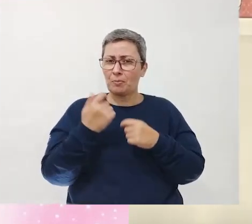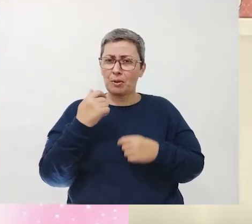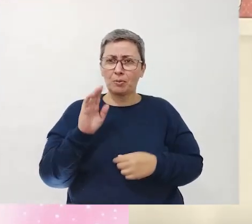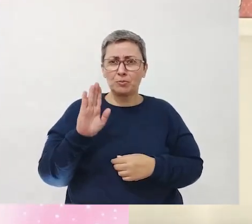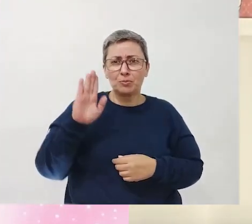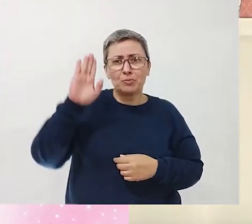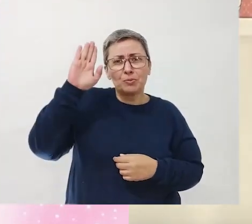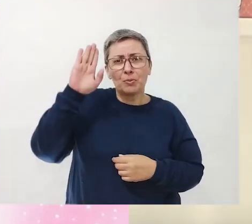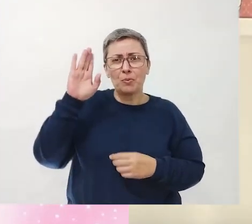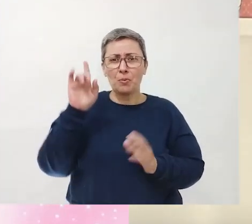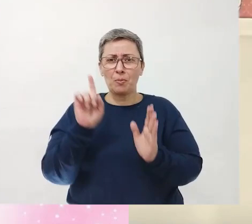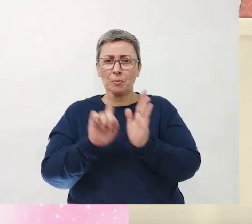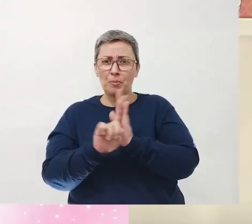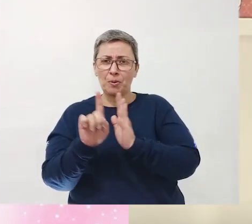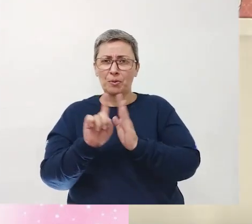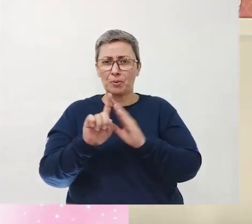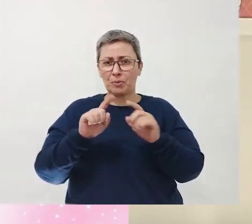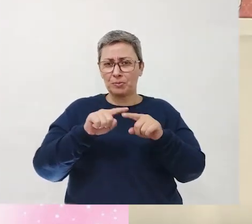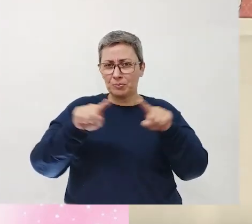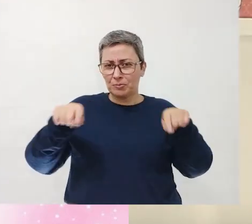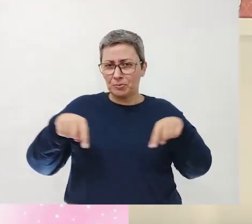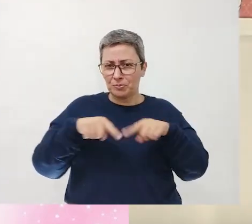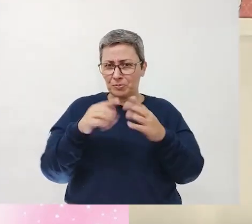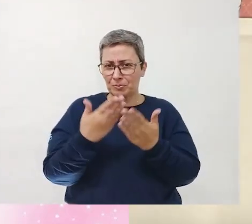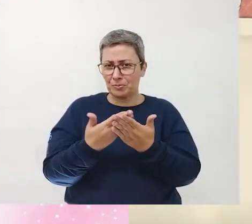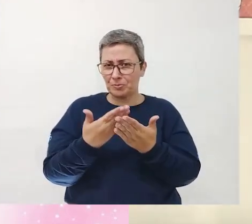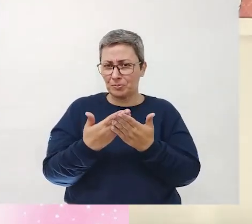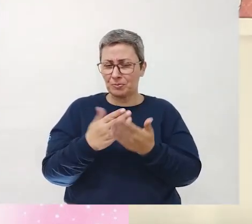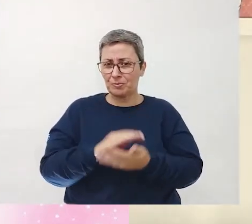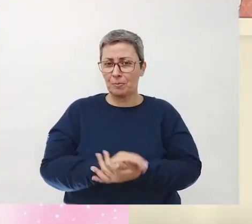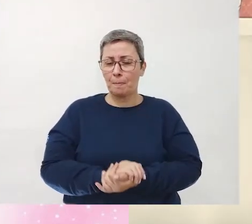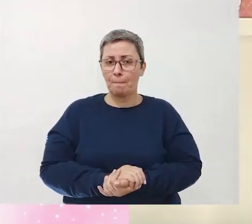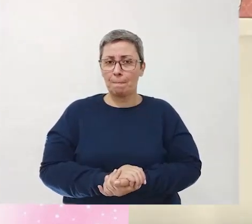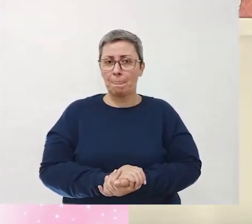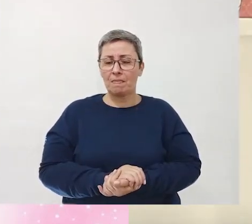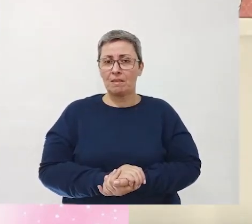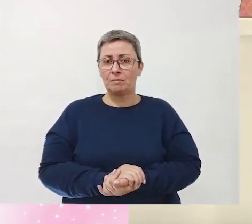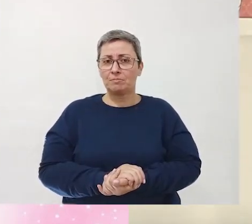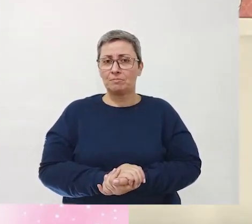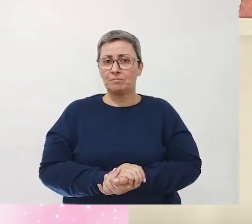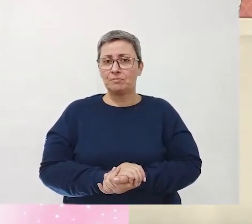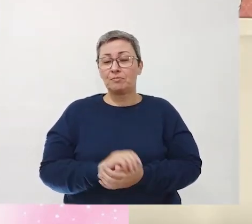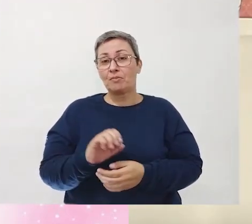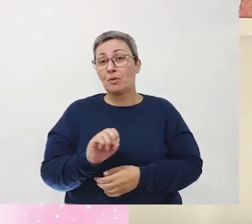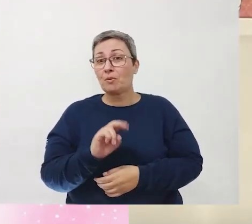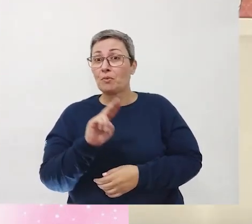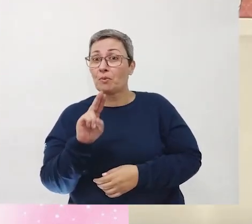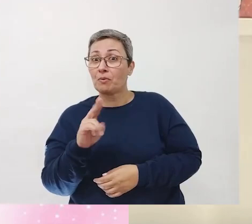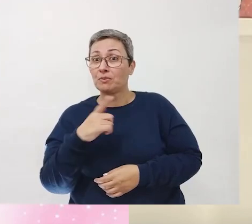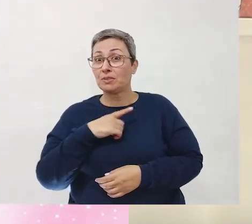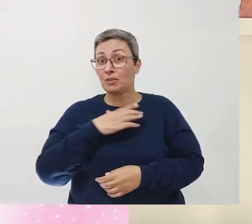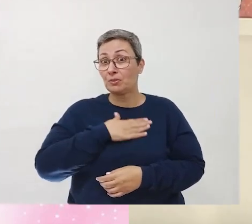Você tem muita vergonha de levantar a mão, por exemplo, e fazer uma pergunta em sala de aula?